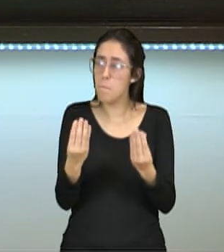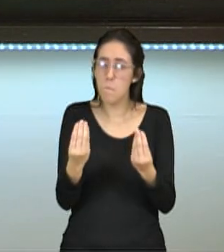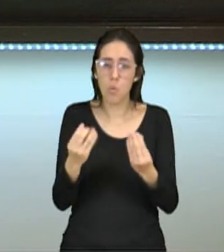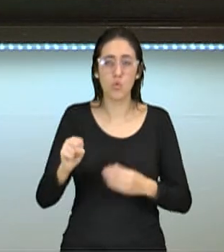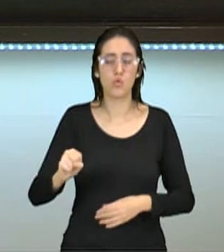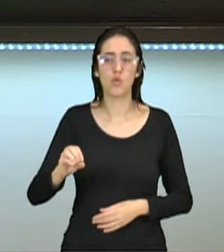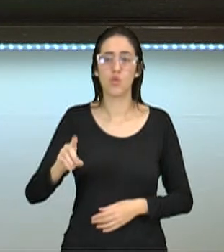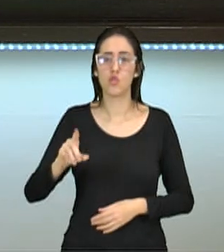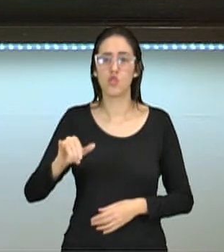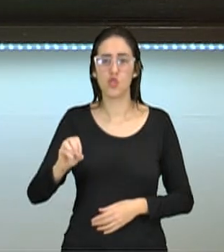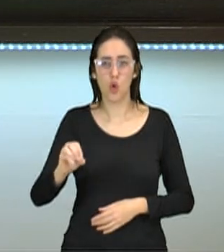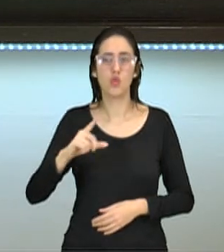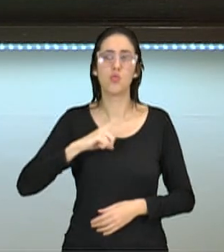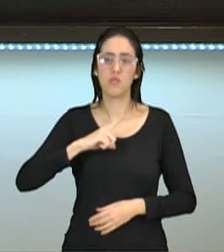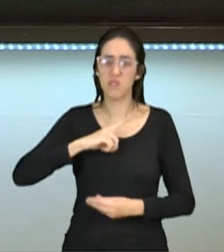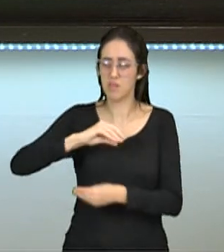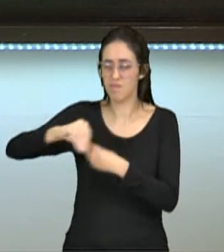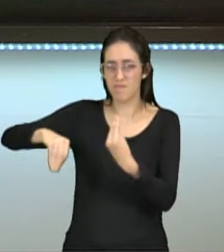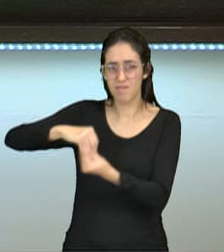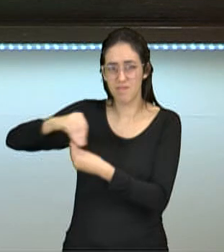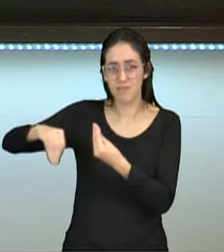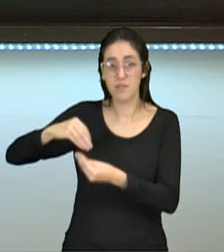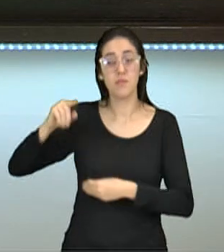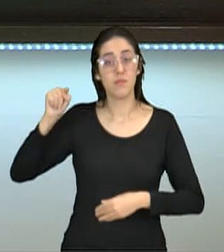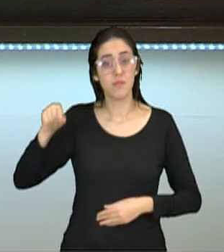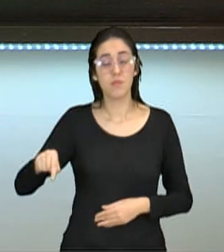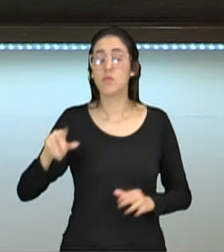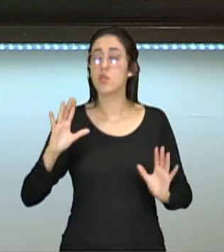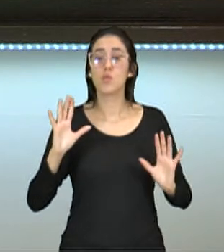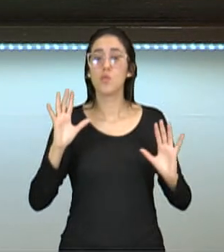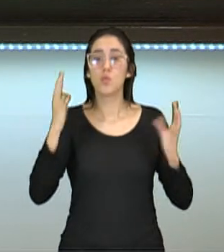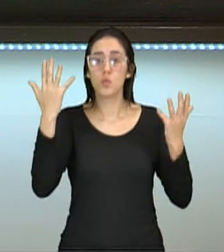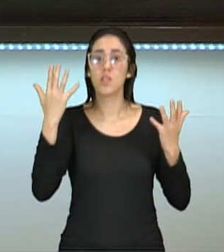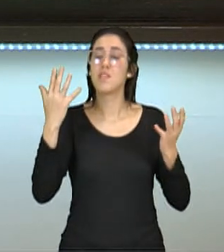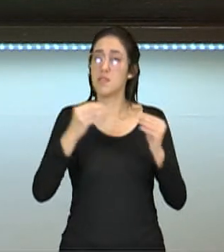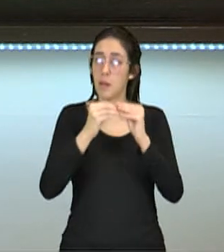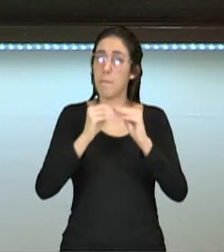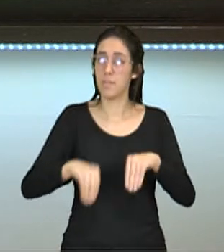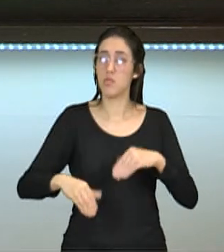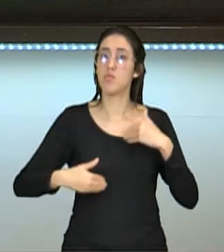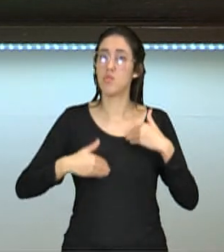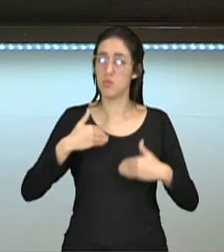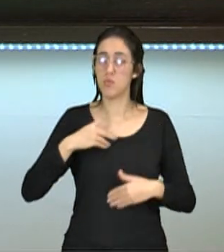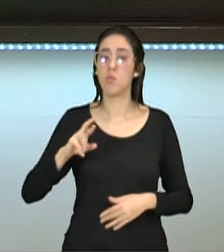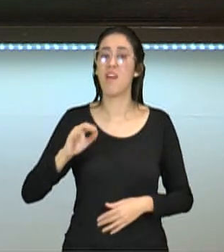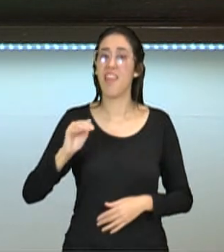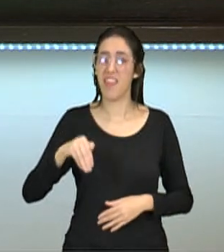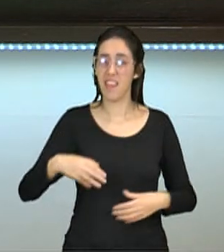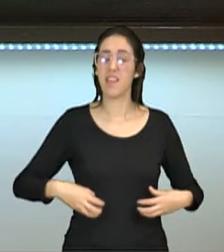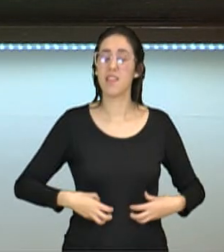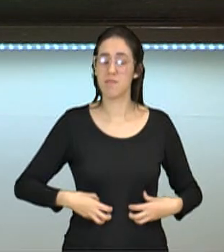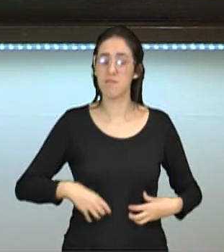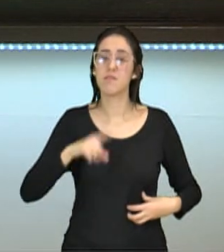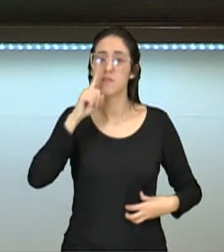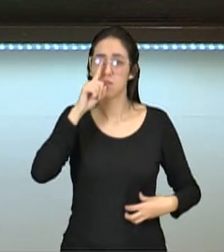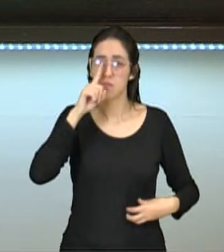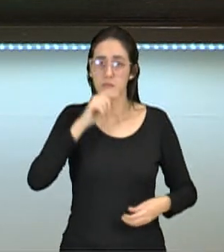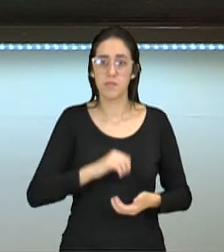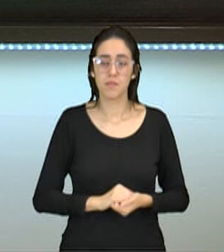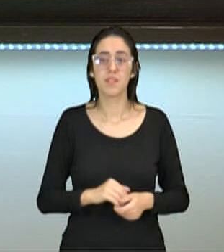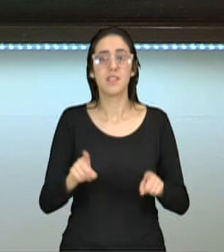como conservante, e esse excesso de sódio também é prejudicial para os rins, tá? E claro,